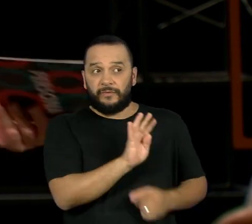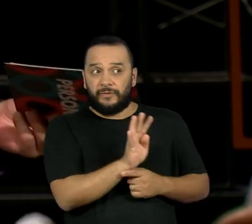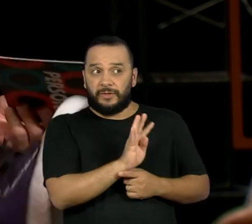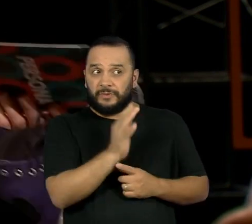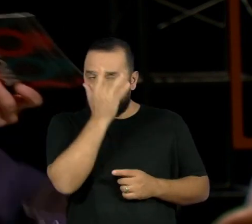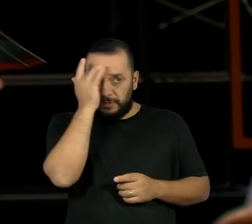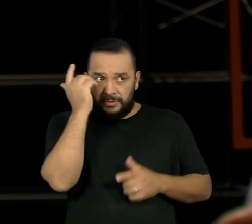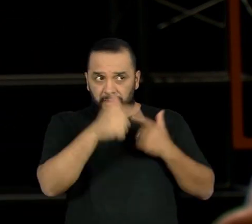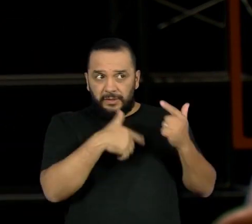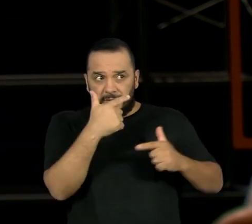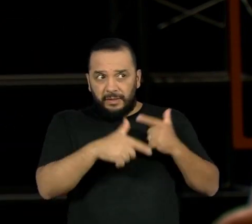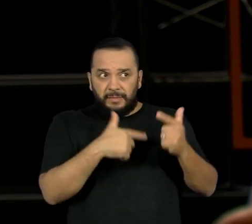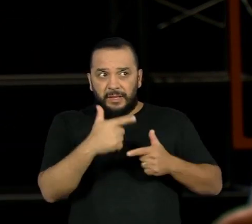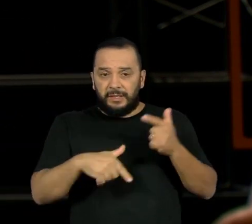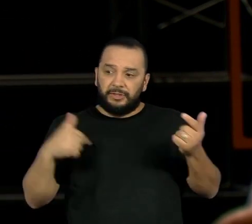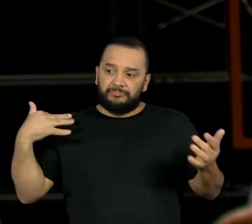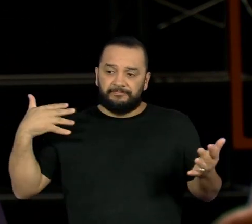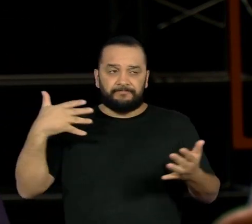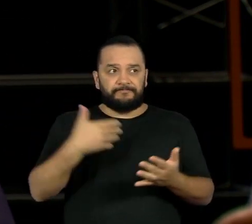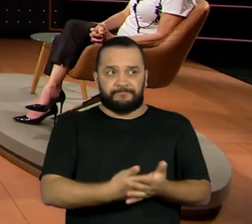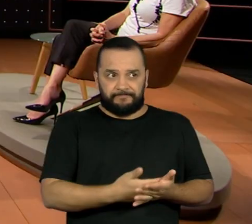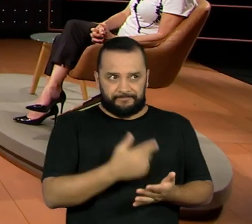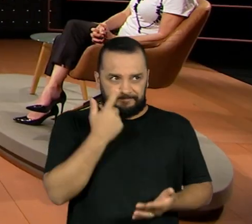vem trabalhando bastante ultimamente.